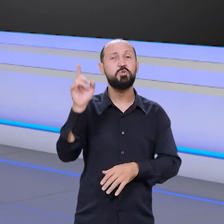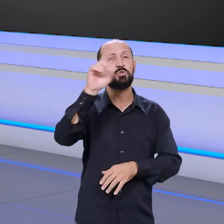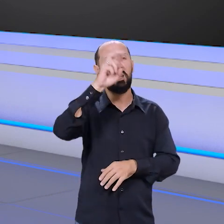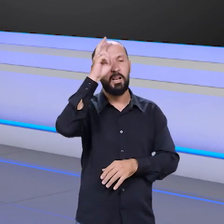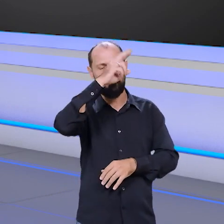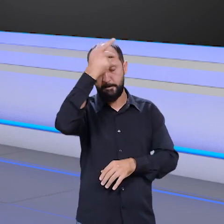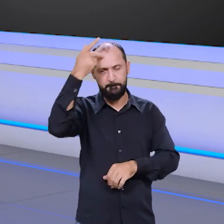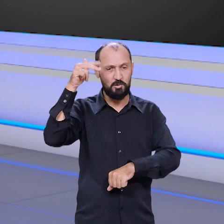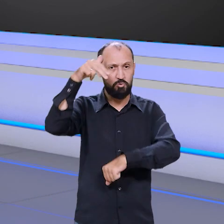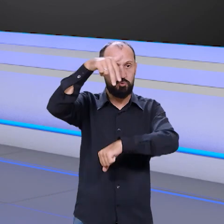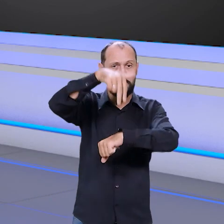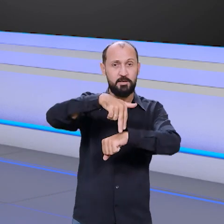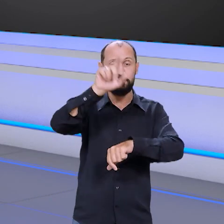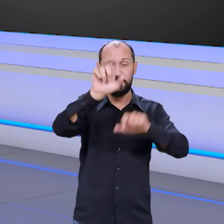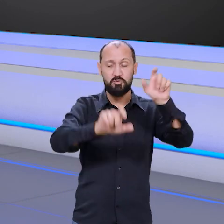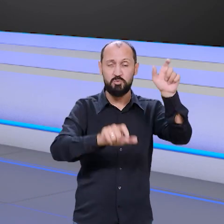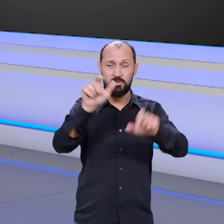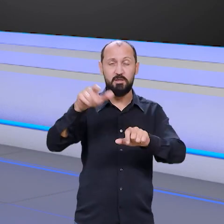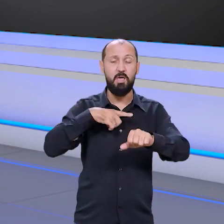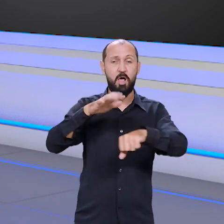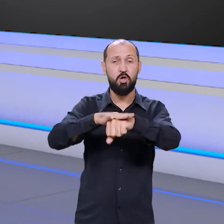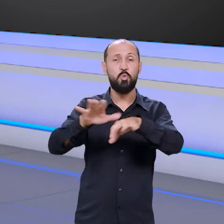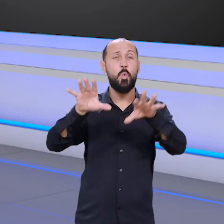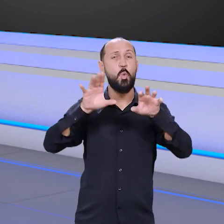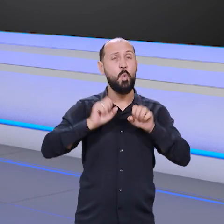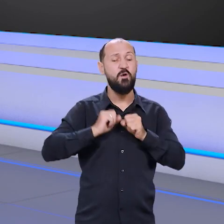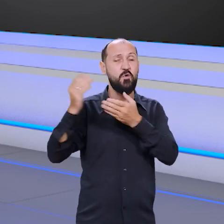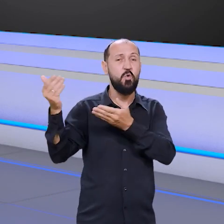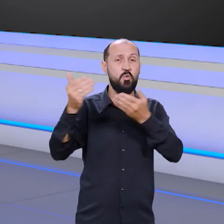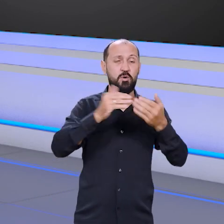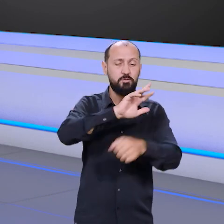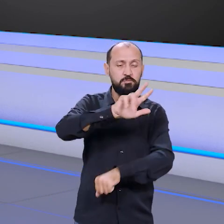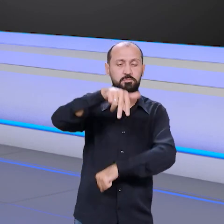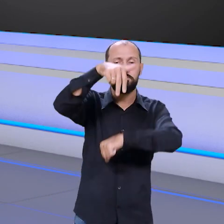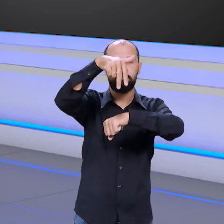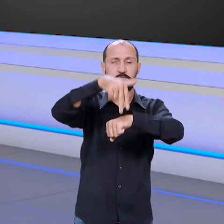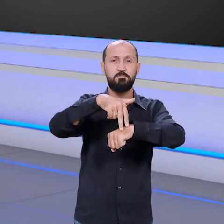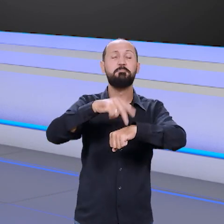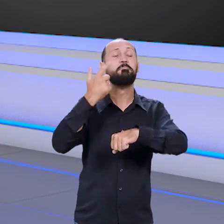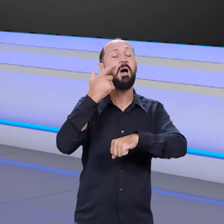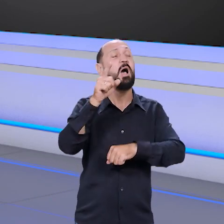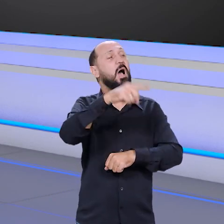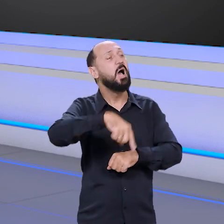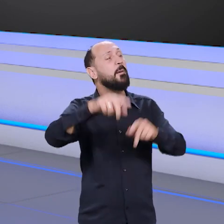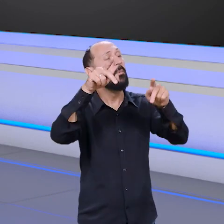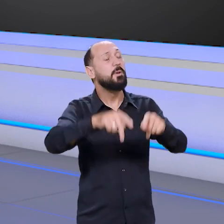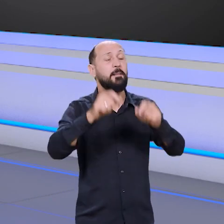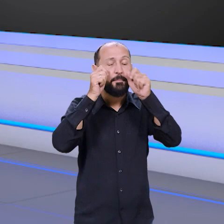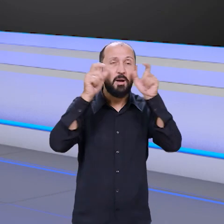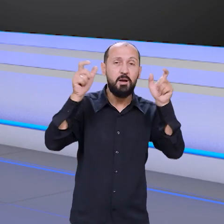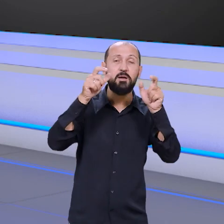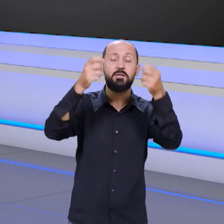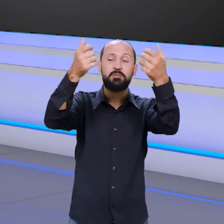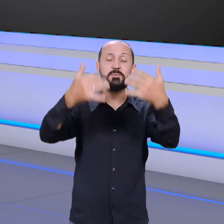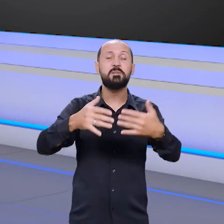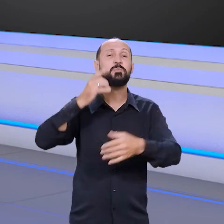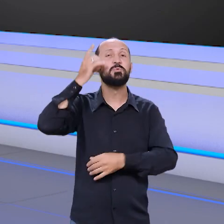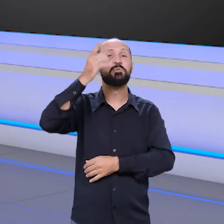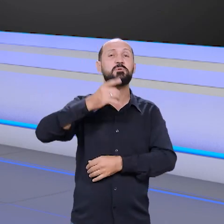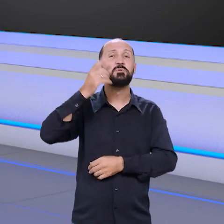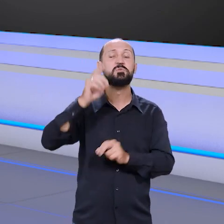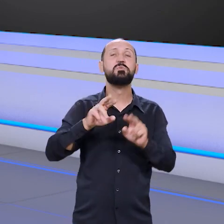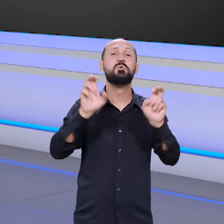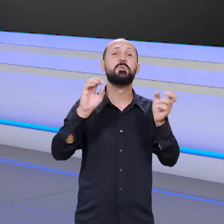a data, uma representante dos portadores dessa doença foi convidada a usar a tribuna para alertar a população